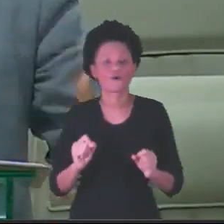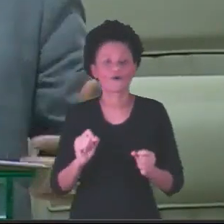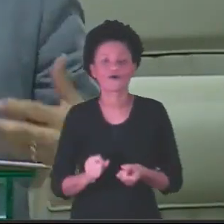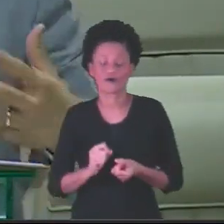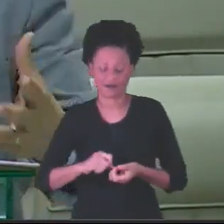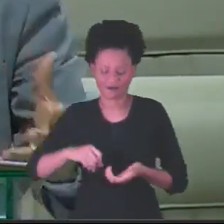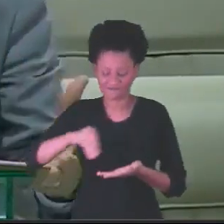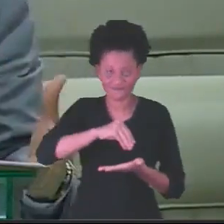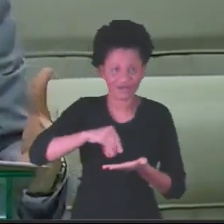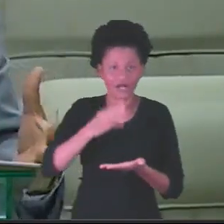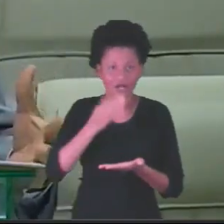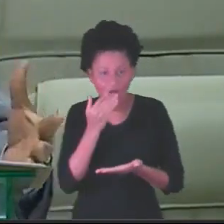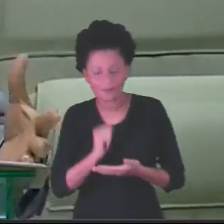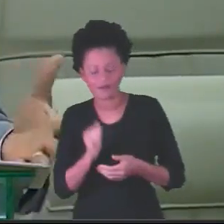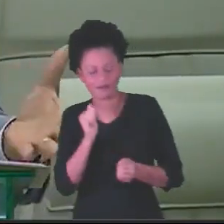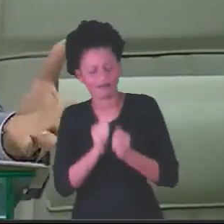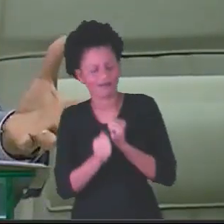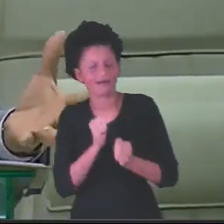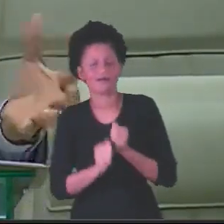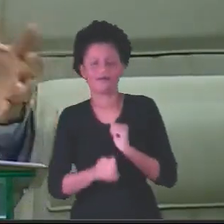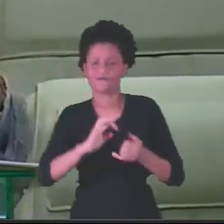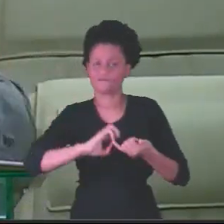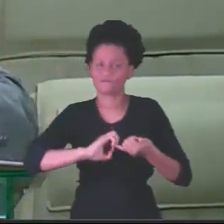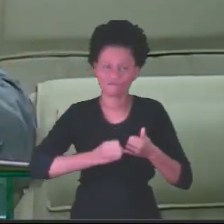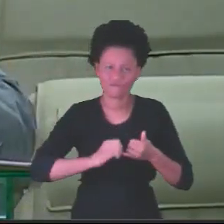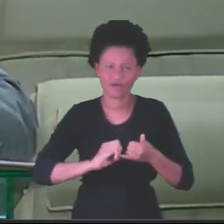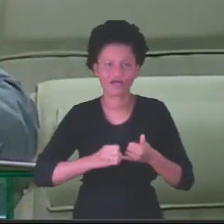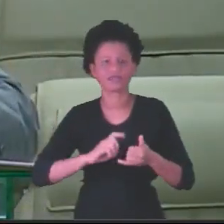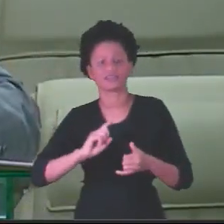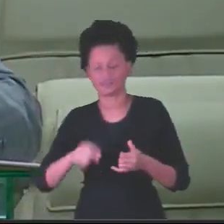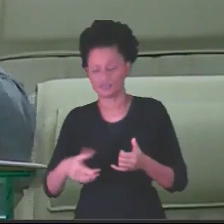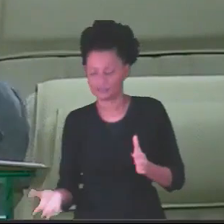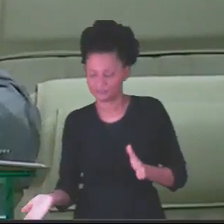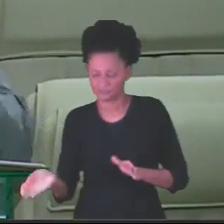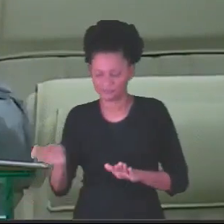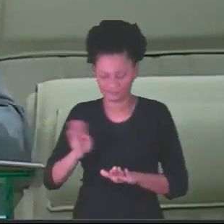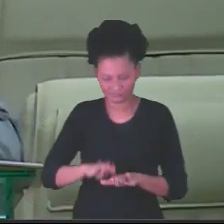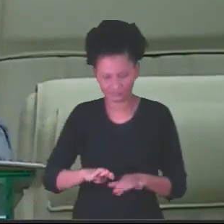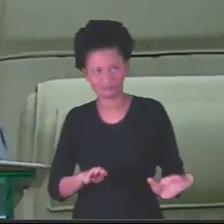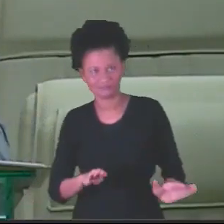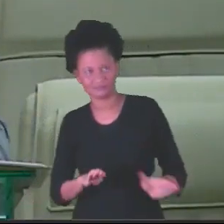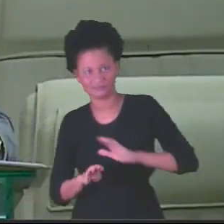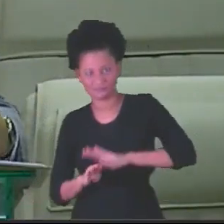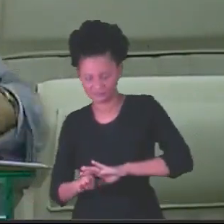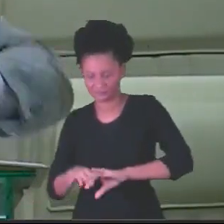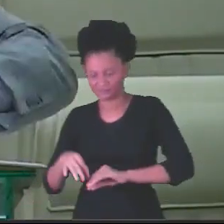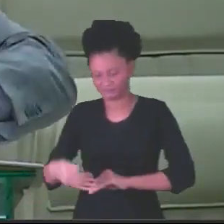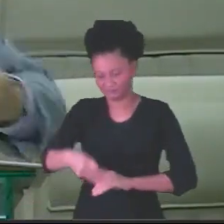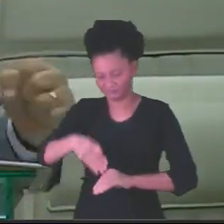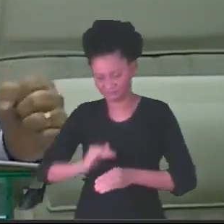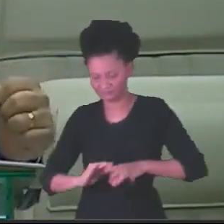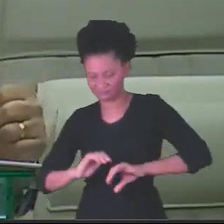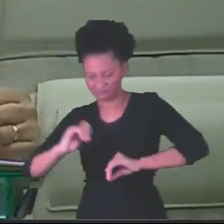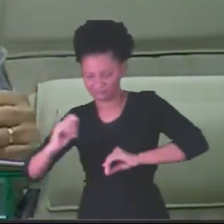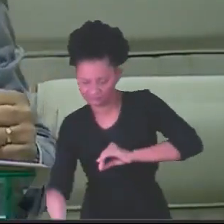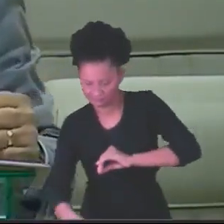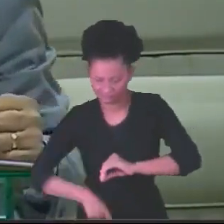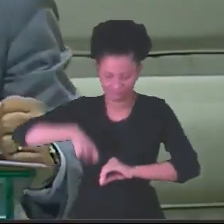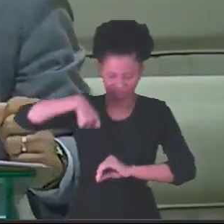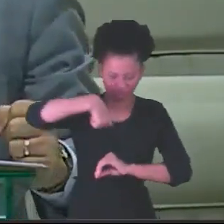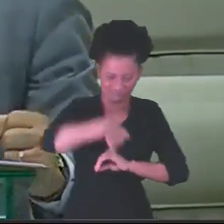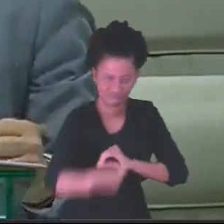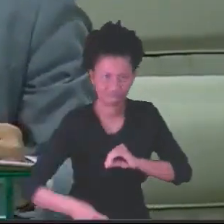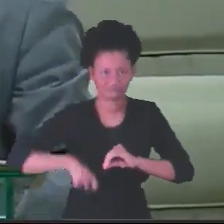o arroz o feijão e depois dobrava e passar um barbante e dava o nosso